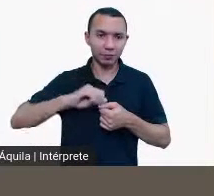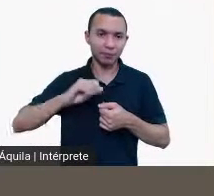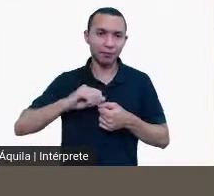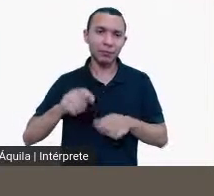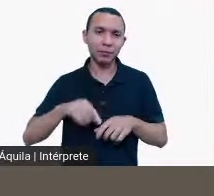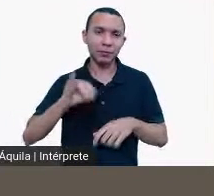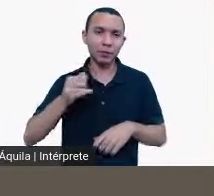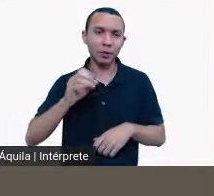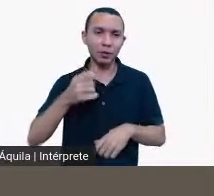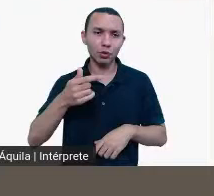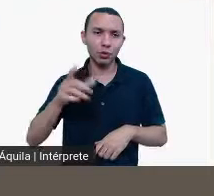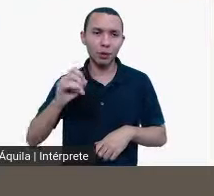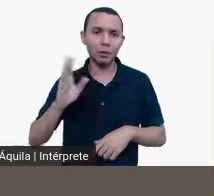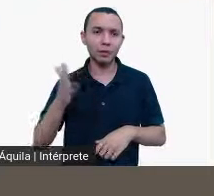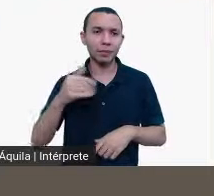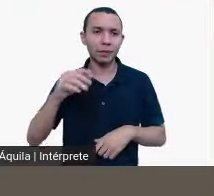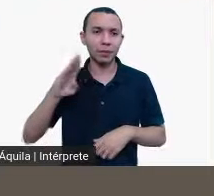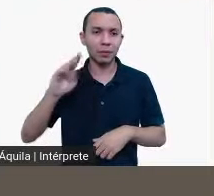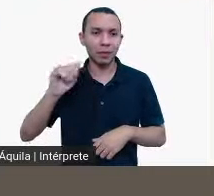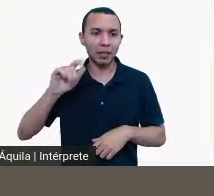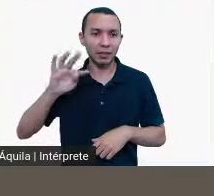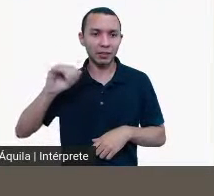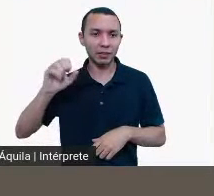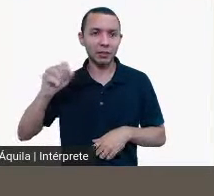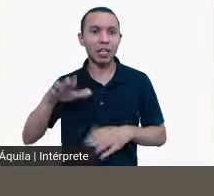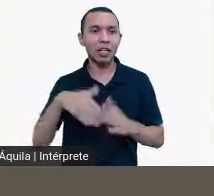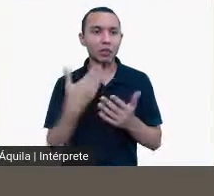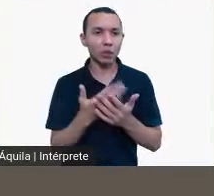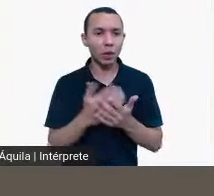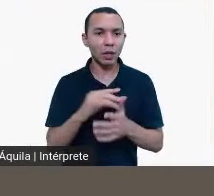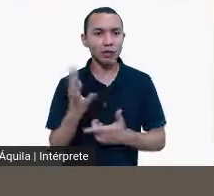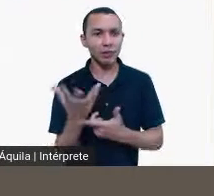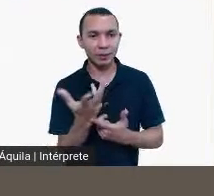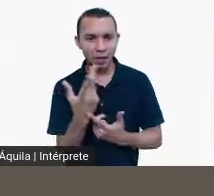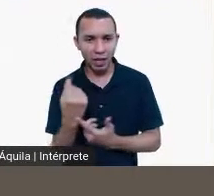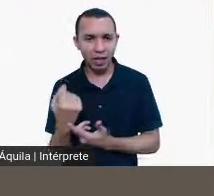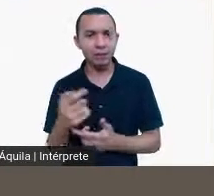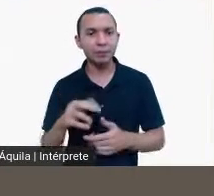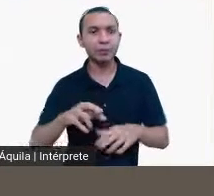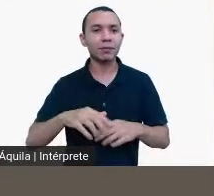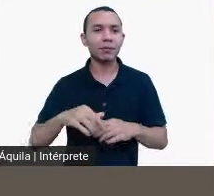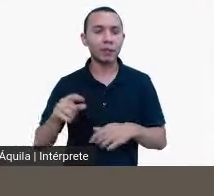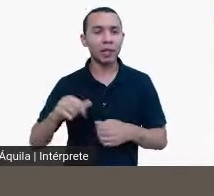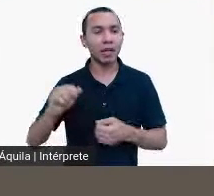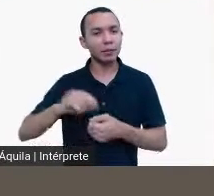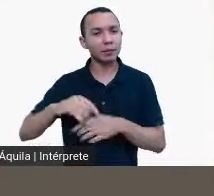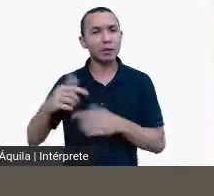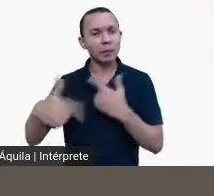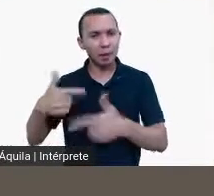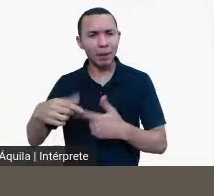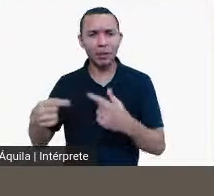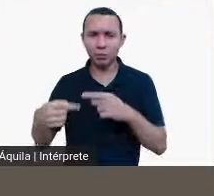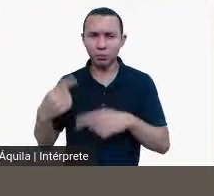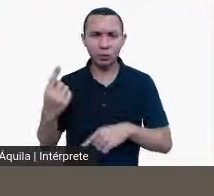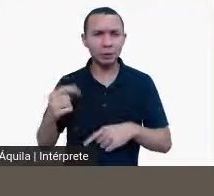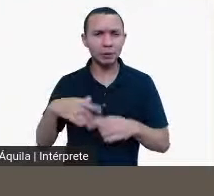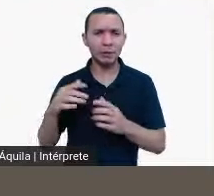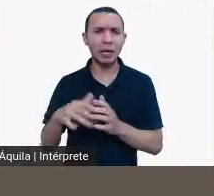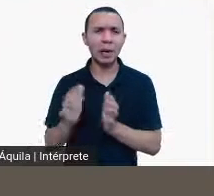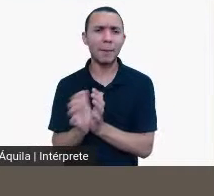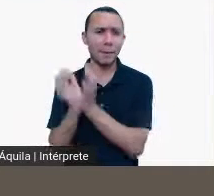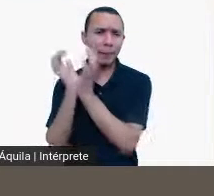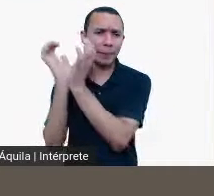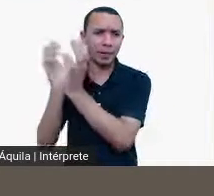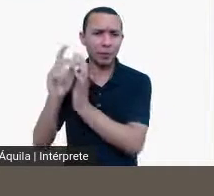Batista Costa, que era da Escola Nacional de Belas Artes, diz que, no fundo, esse trabalho não servia de prêmio para os